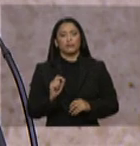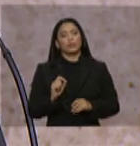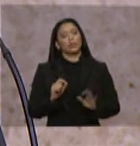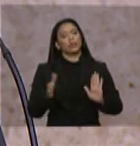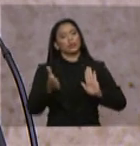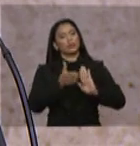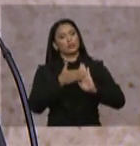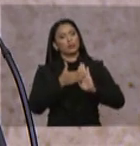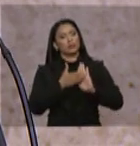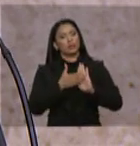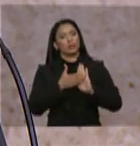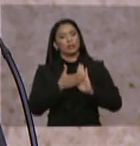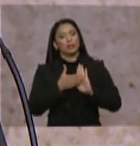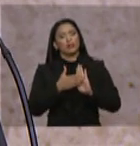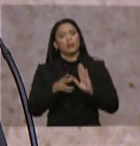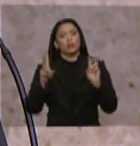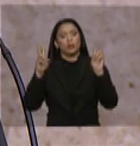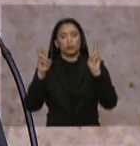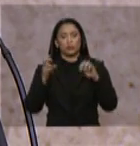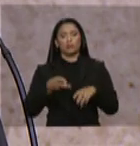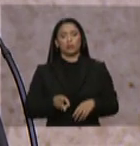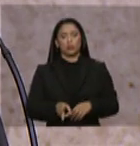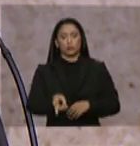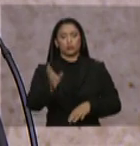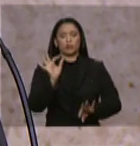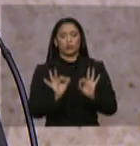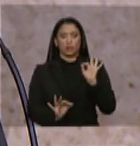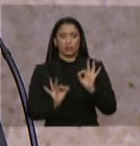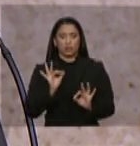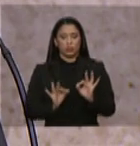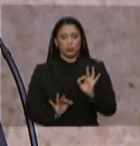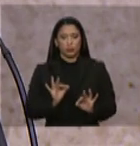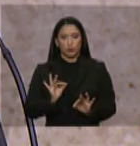de continuidade do julgamento